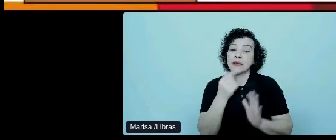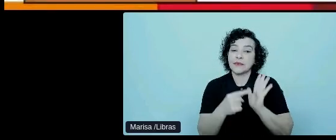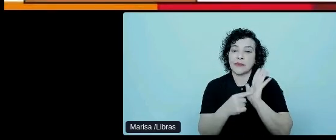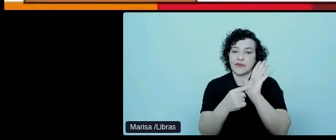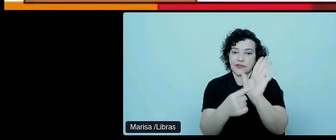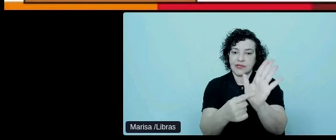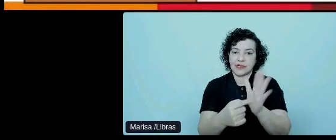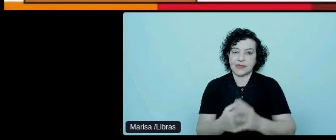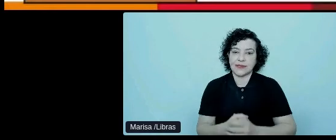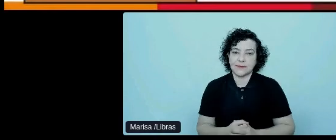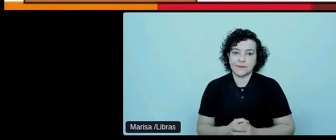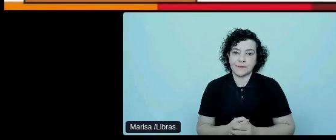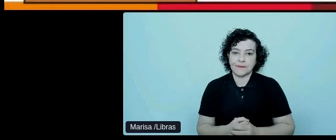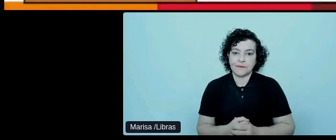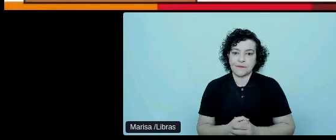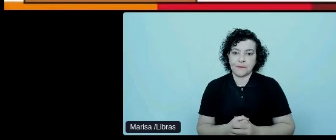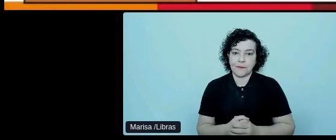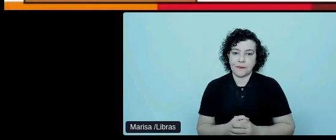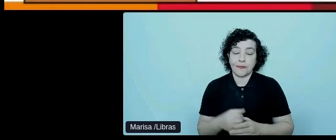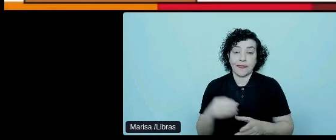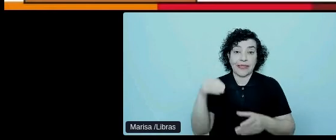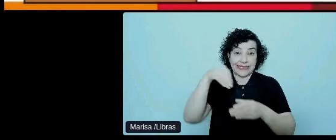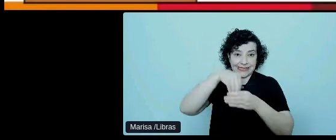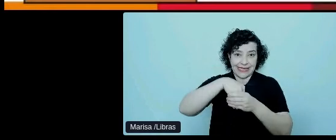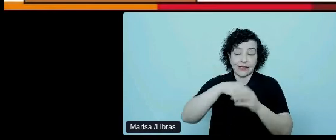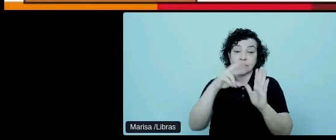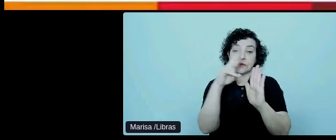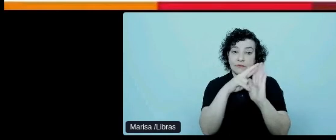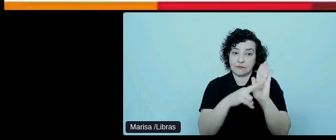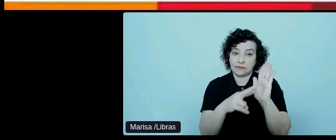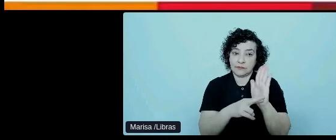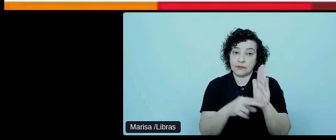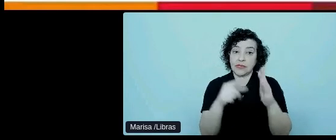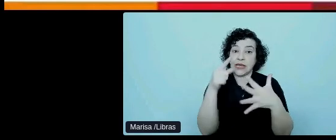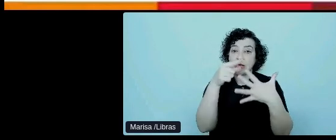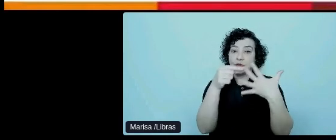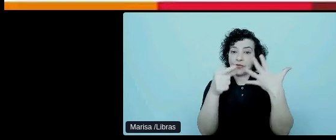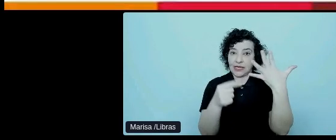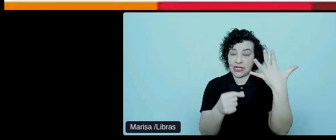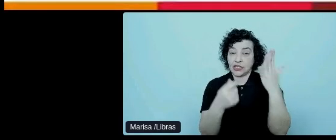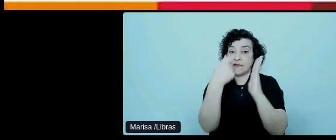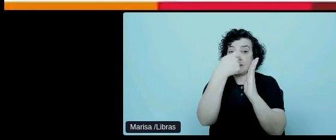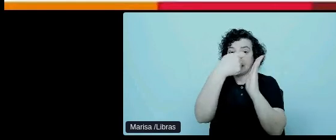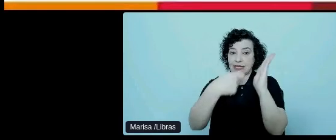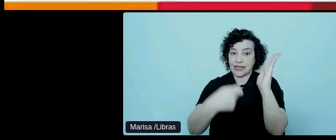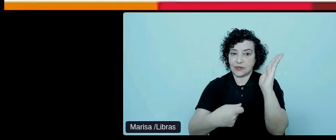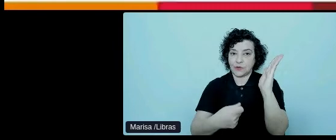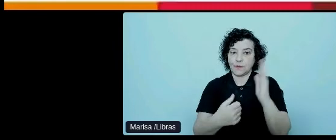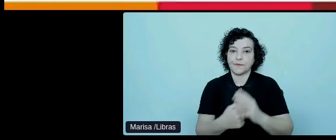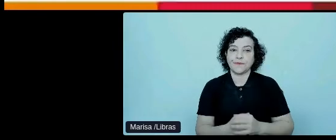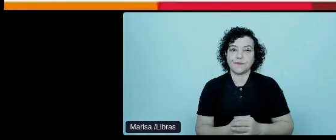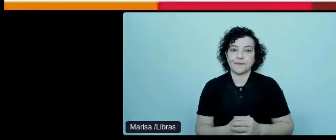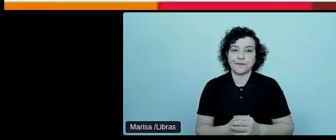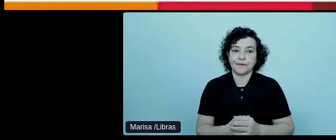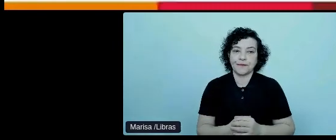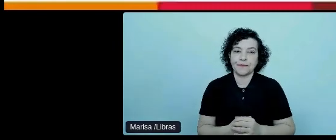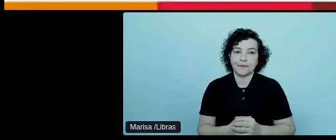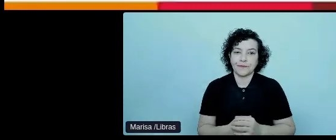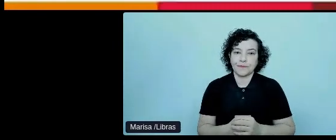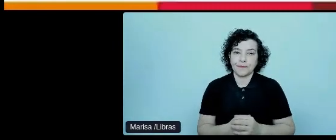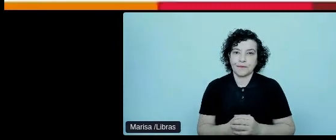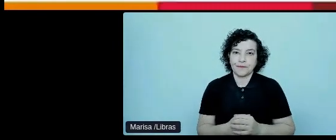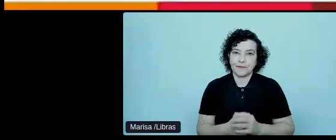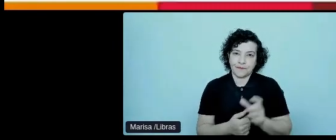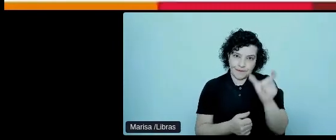vocês dentro da diretriz alternativa em texto. Então, vamos lá. Dentro